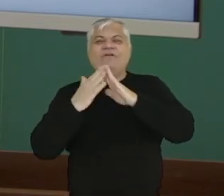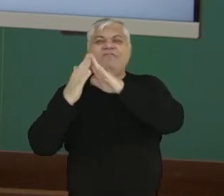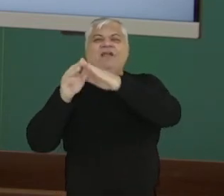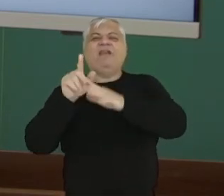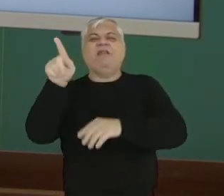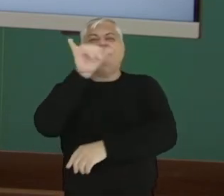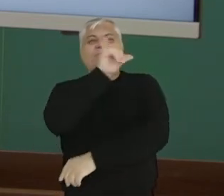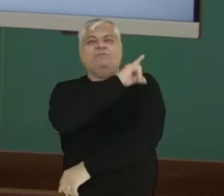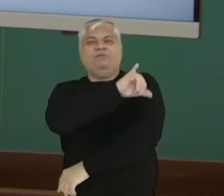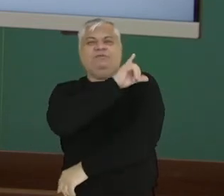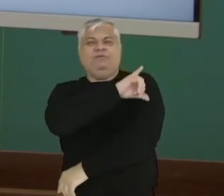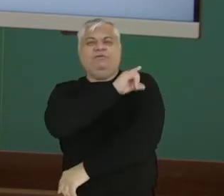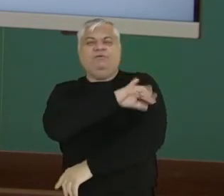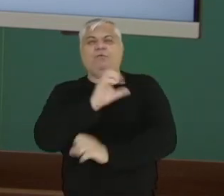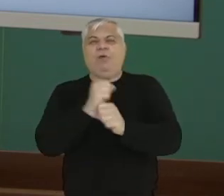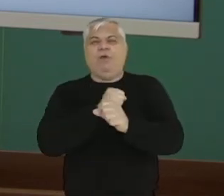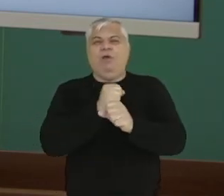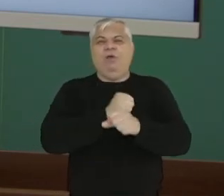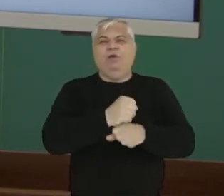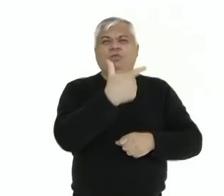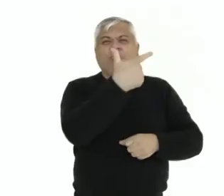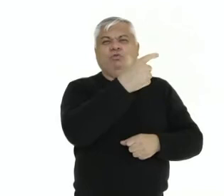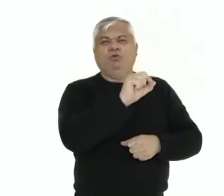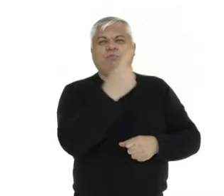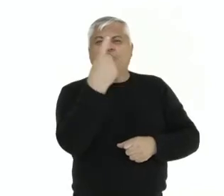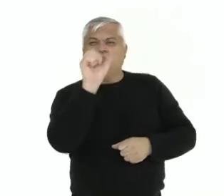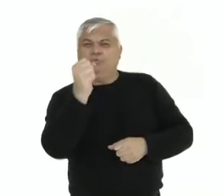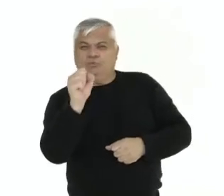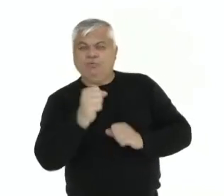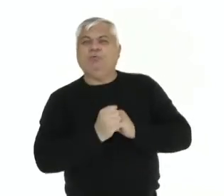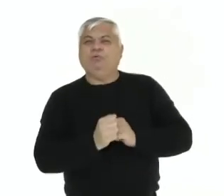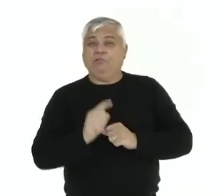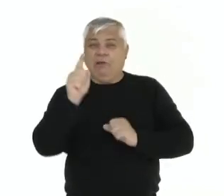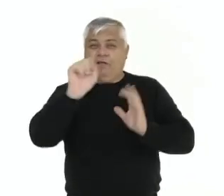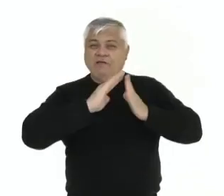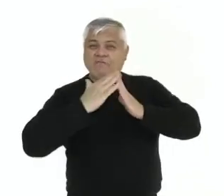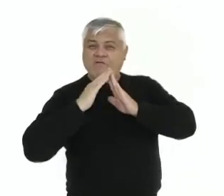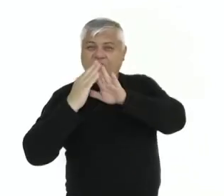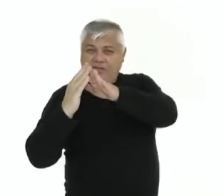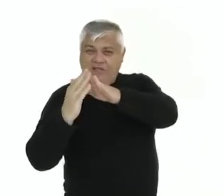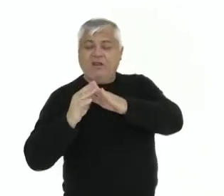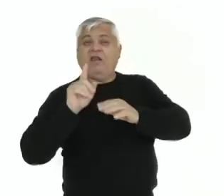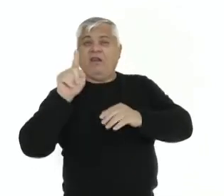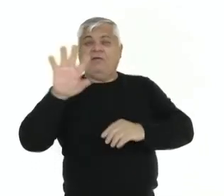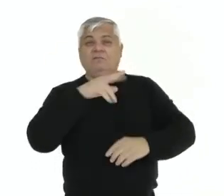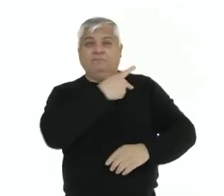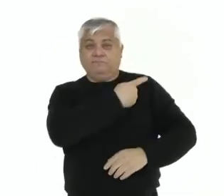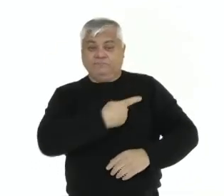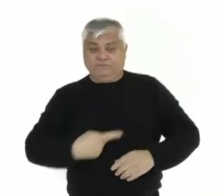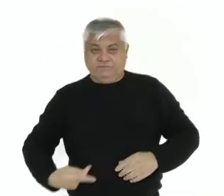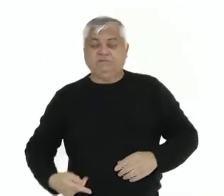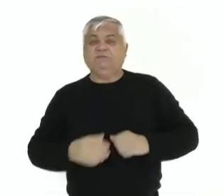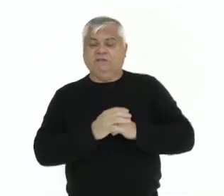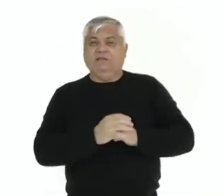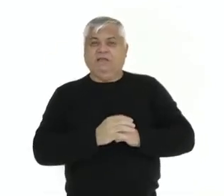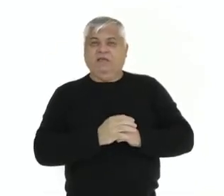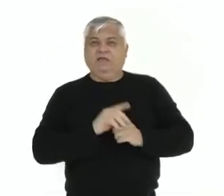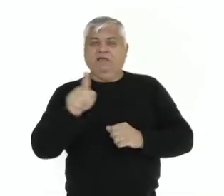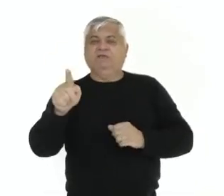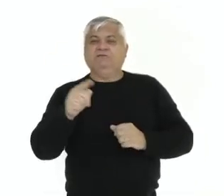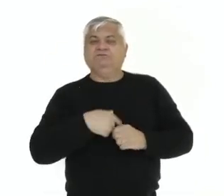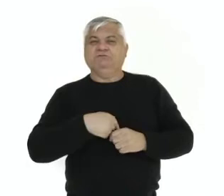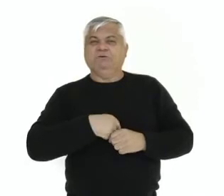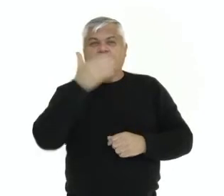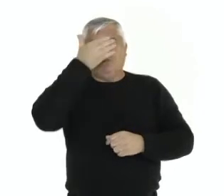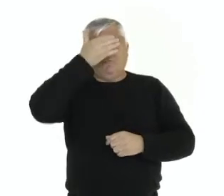Janeiro, ocorrida no ano de 2018, né? Quando, né, por ato do então presidente da República, Michel Temer, houve